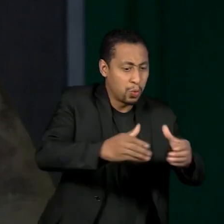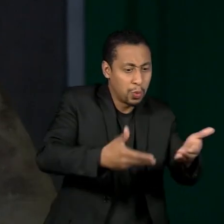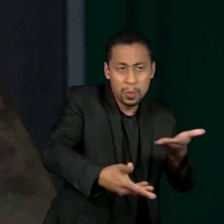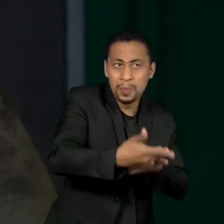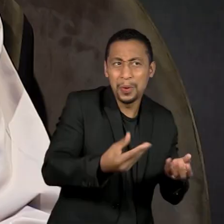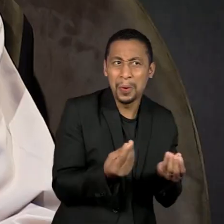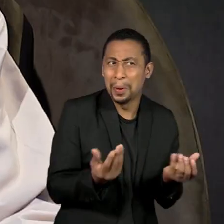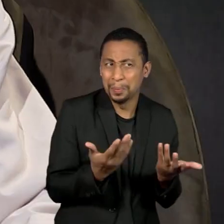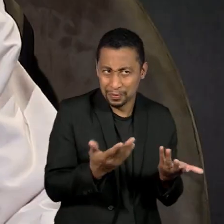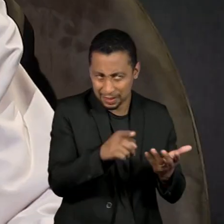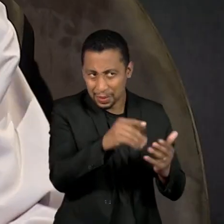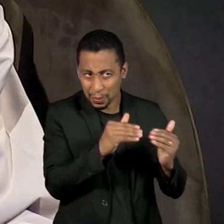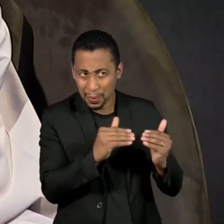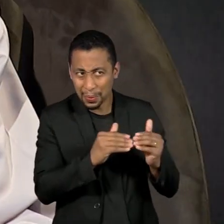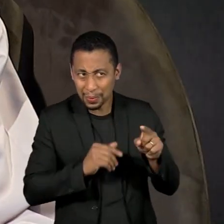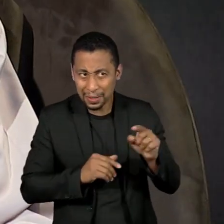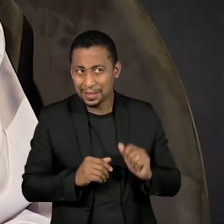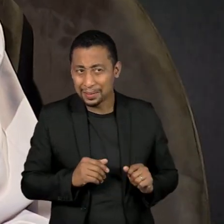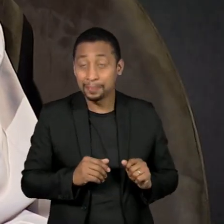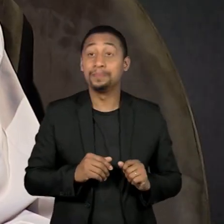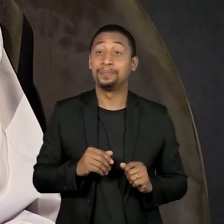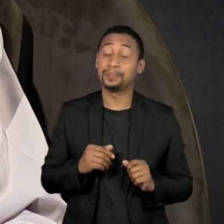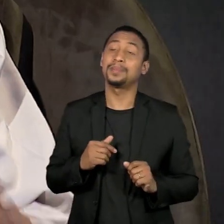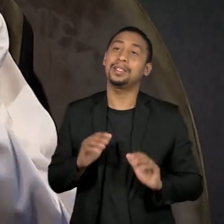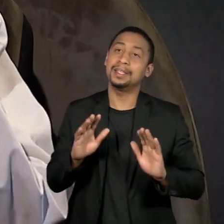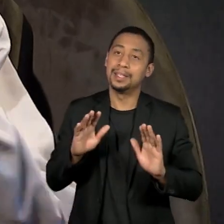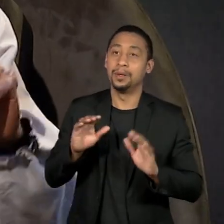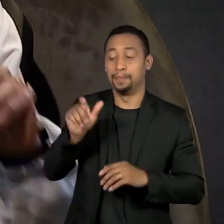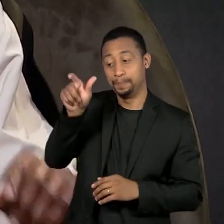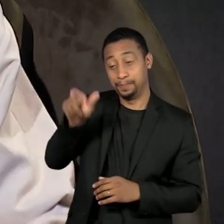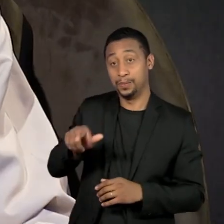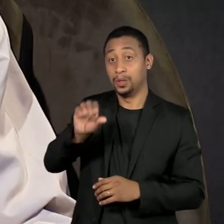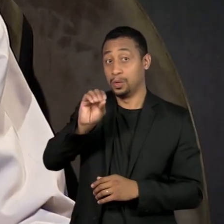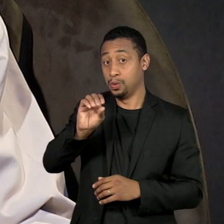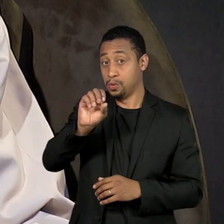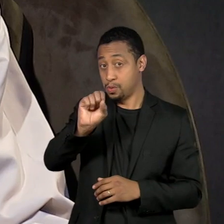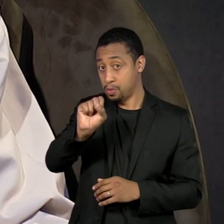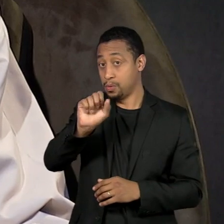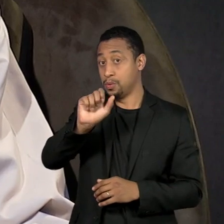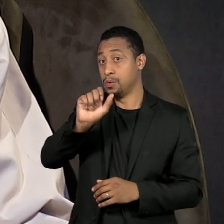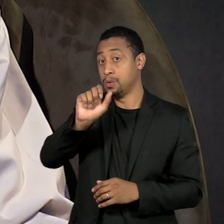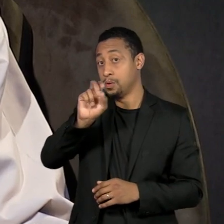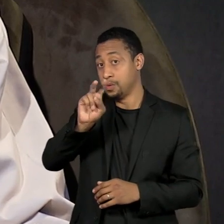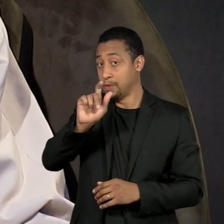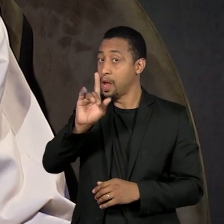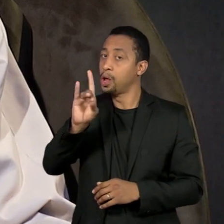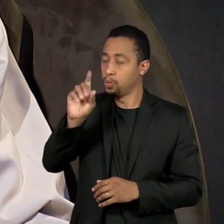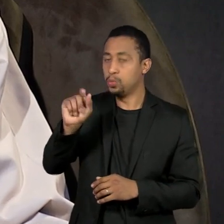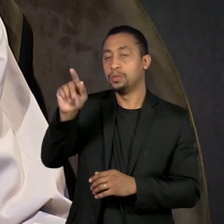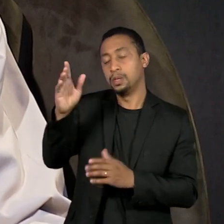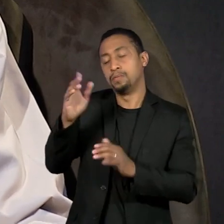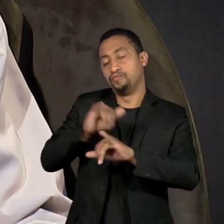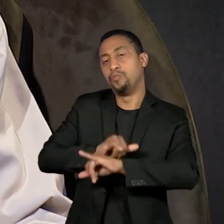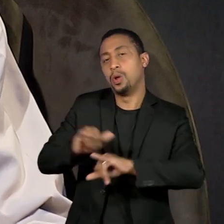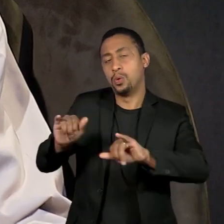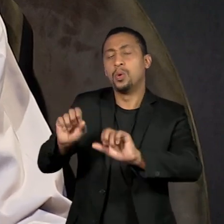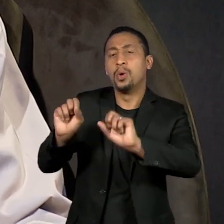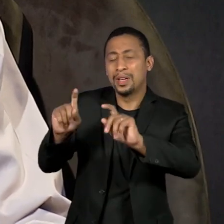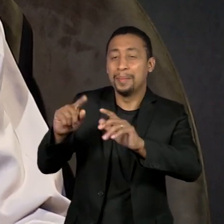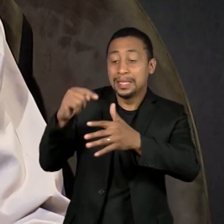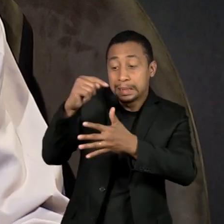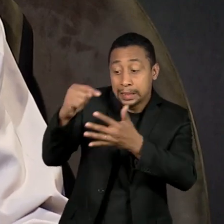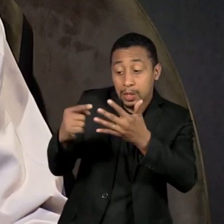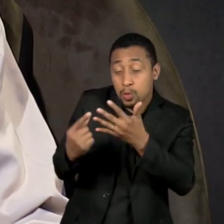certo? Eu acho que Oswaldo de Camargo abordou um aspecto da literatura negra brasileira. Por